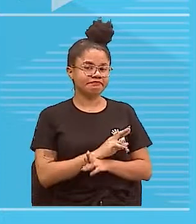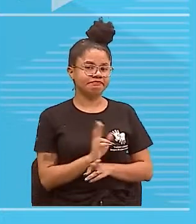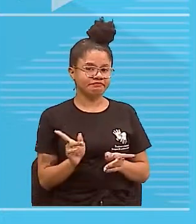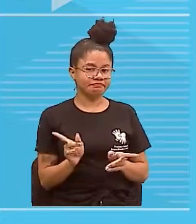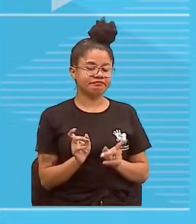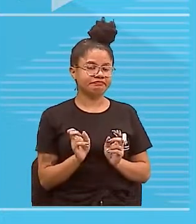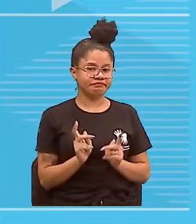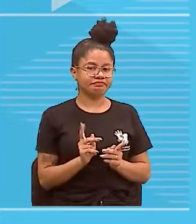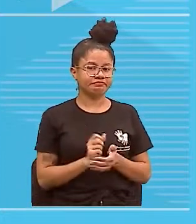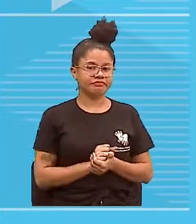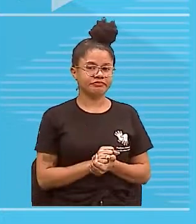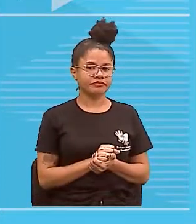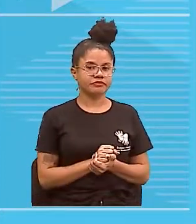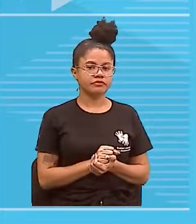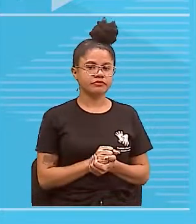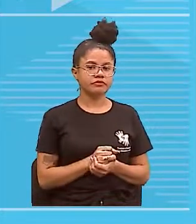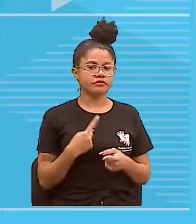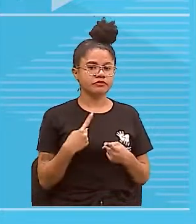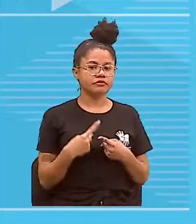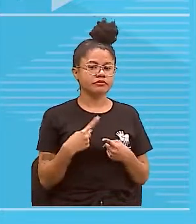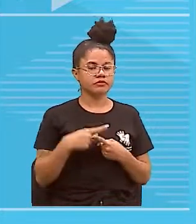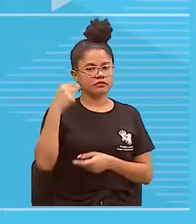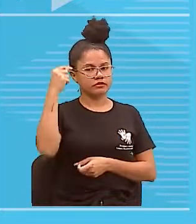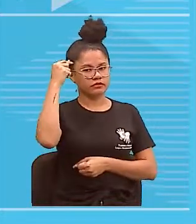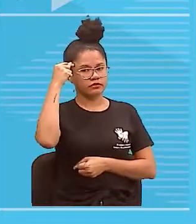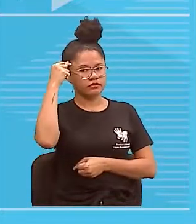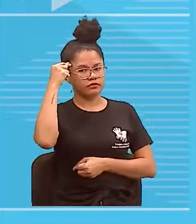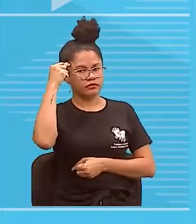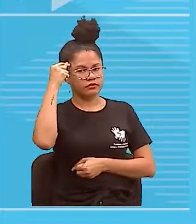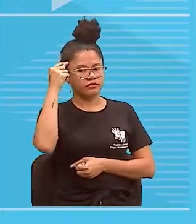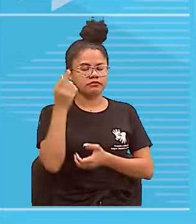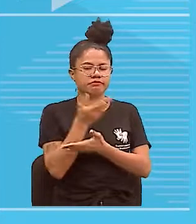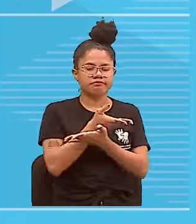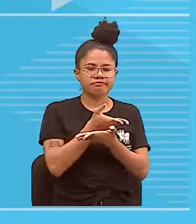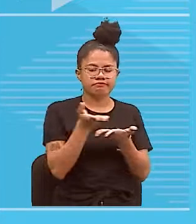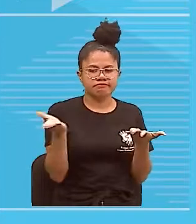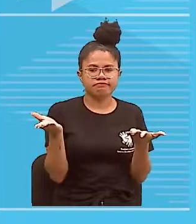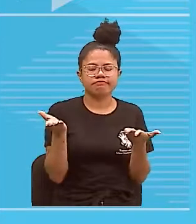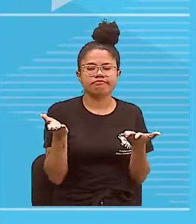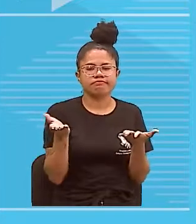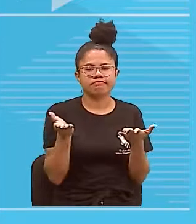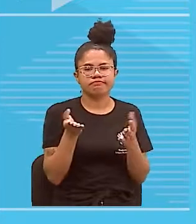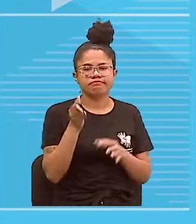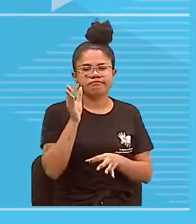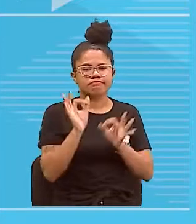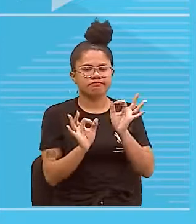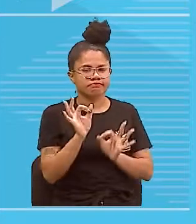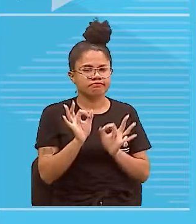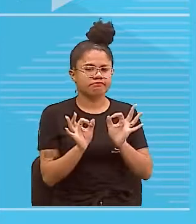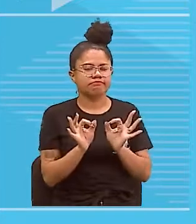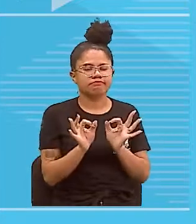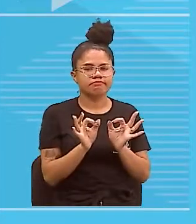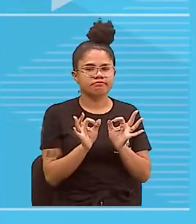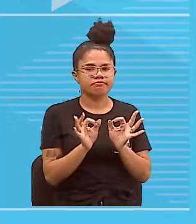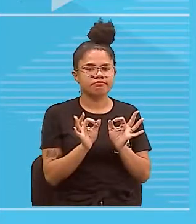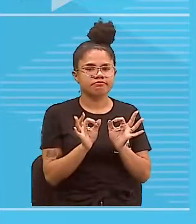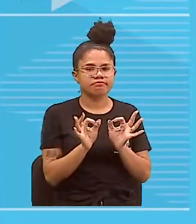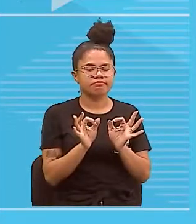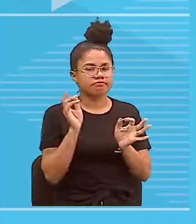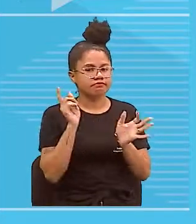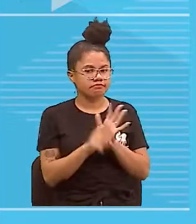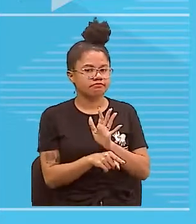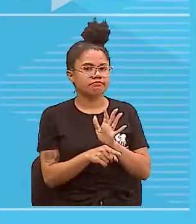característica porque veja Pense comigo é um elemento para você elaborar uma possível questão